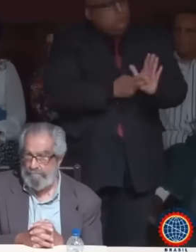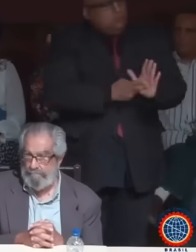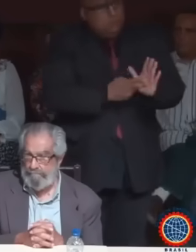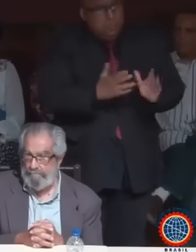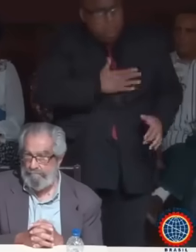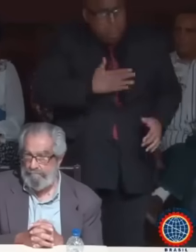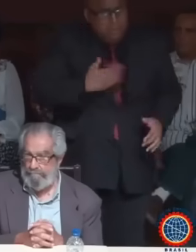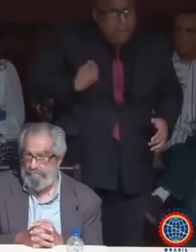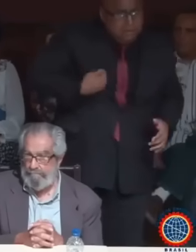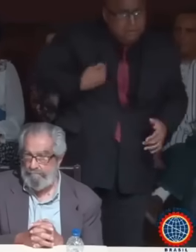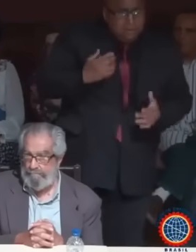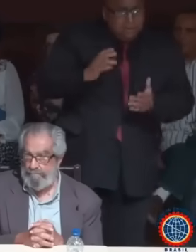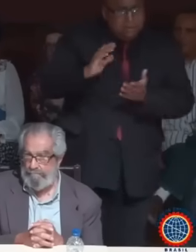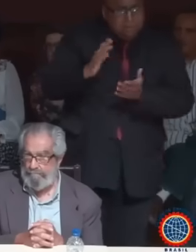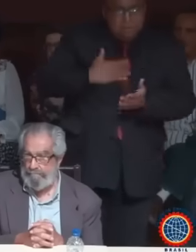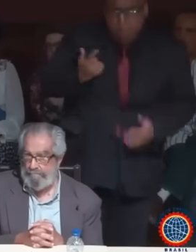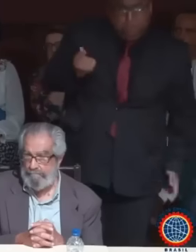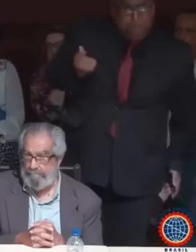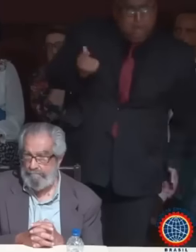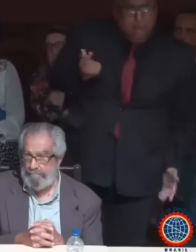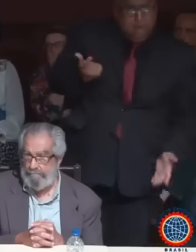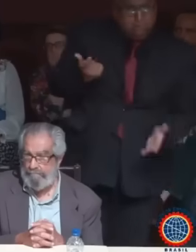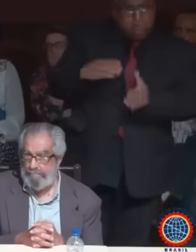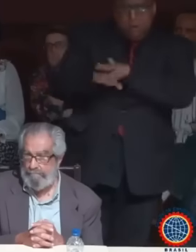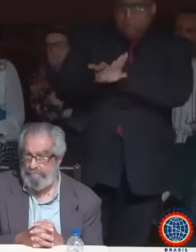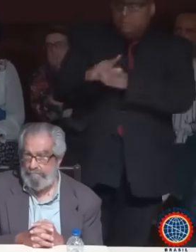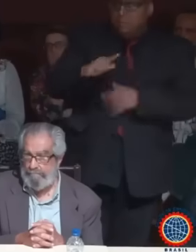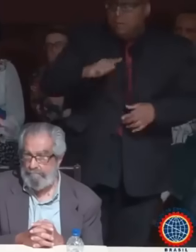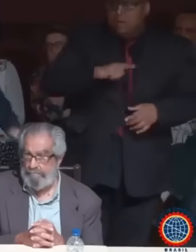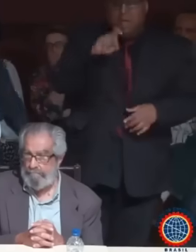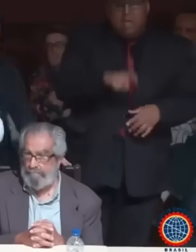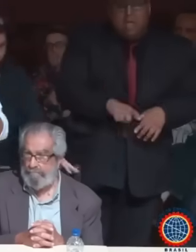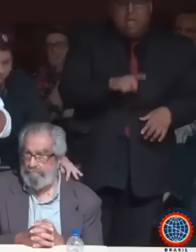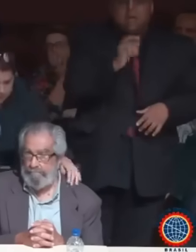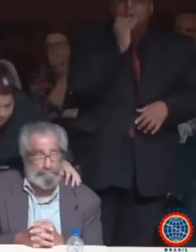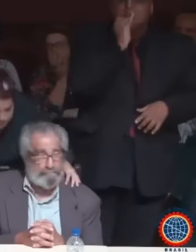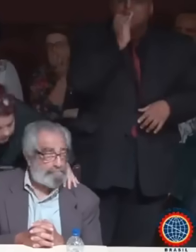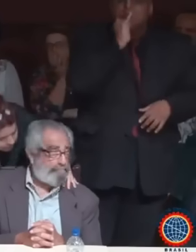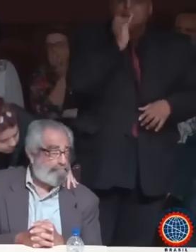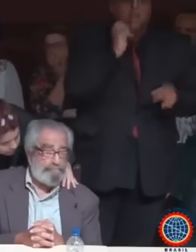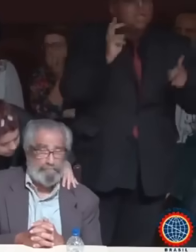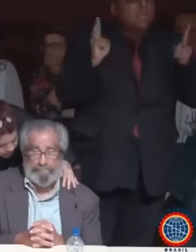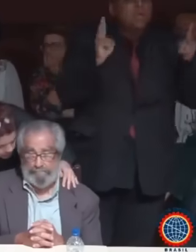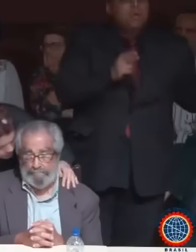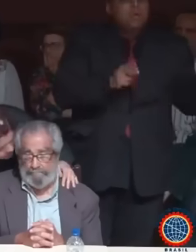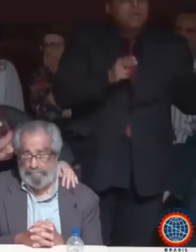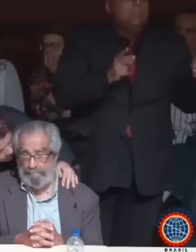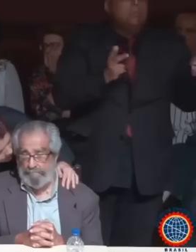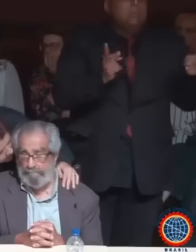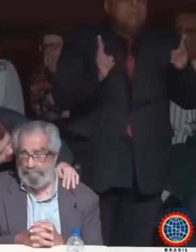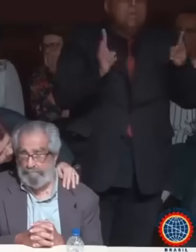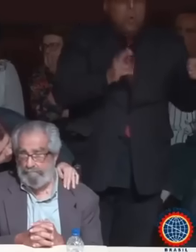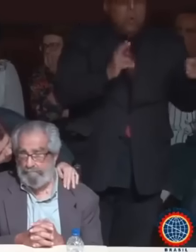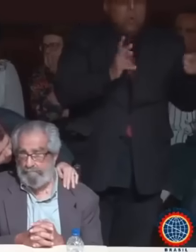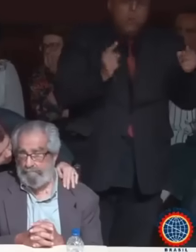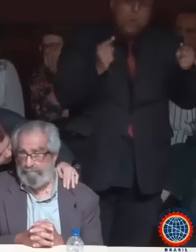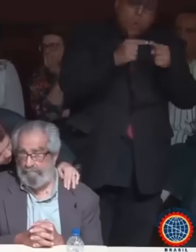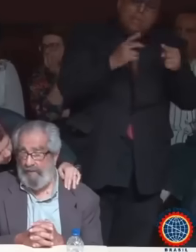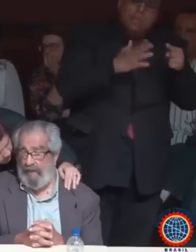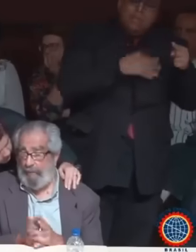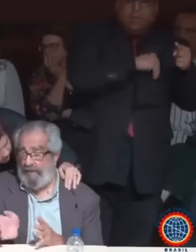meu patrimônio, que é muito inferior ao dele, diga-se de passagem, é um patrimônio condizente com o meu